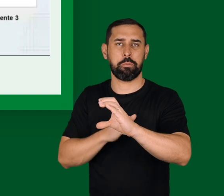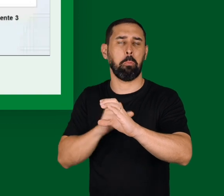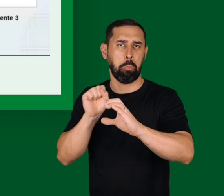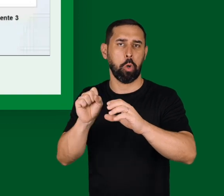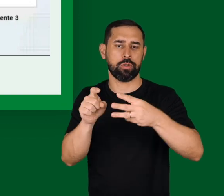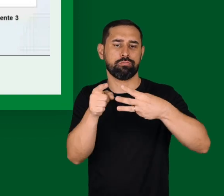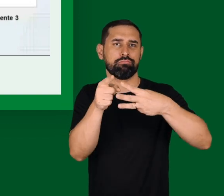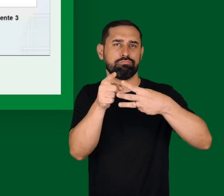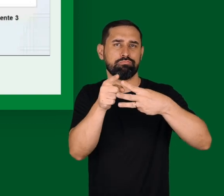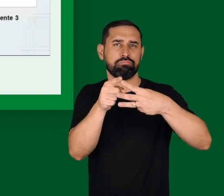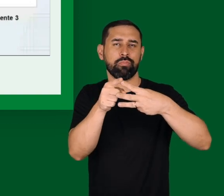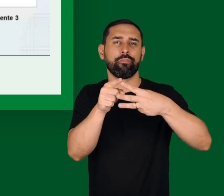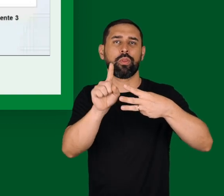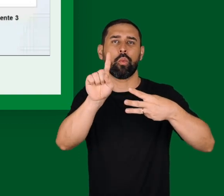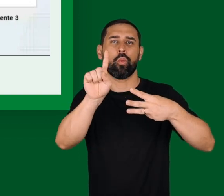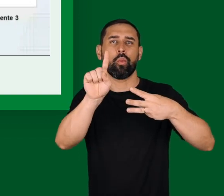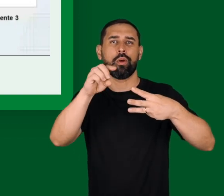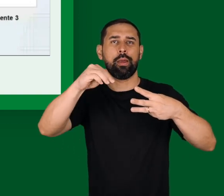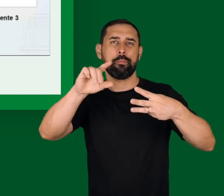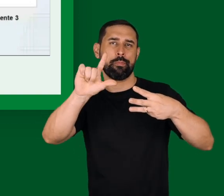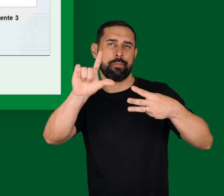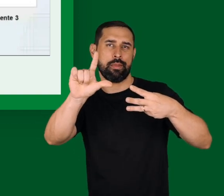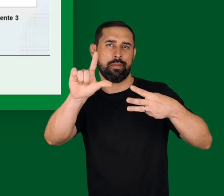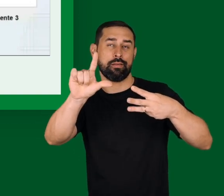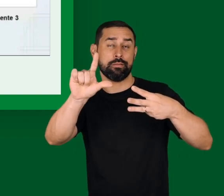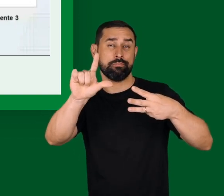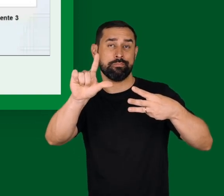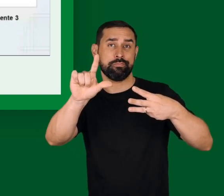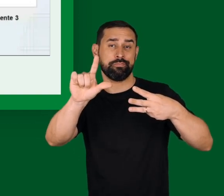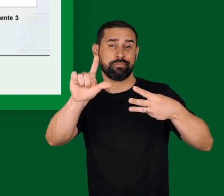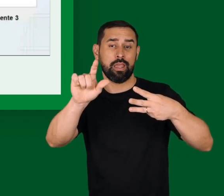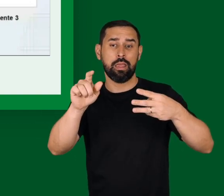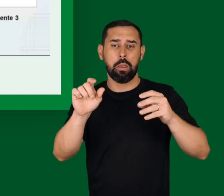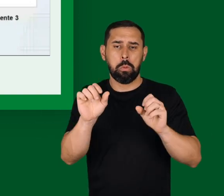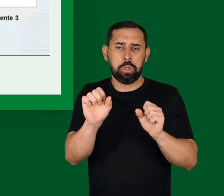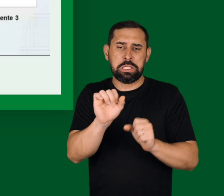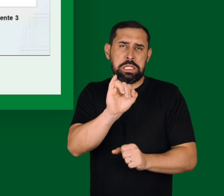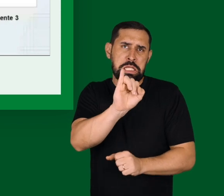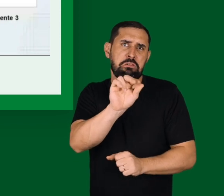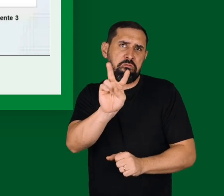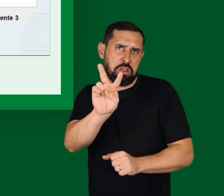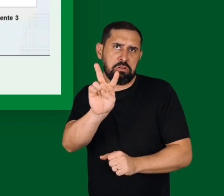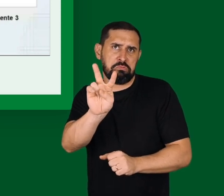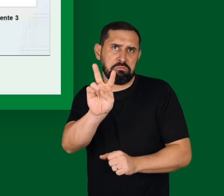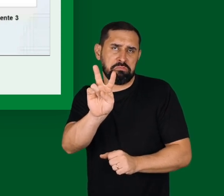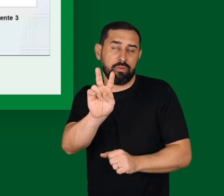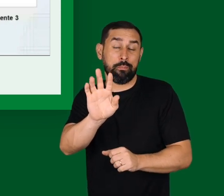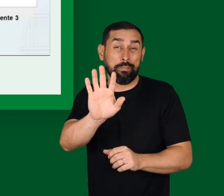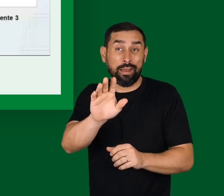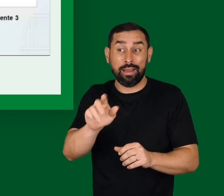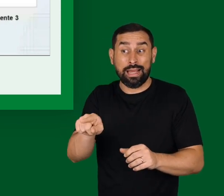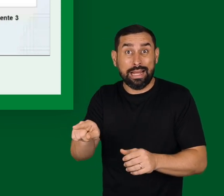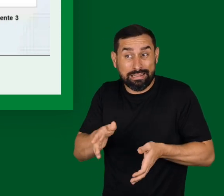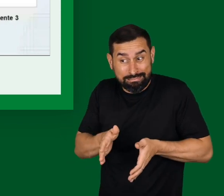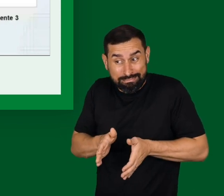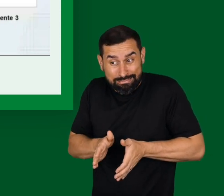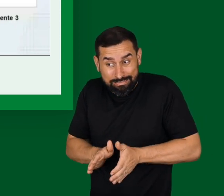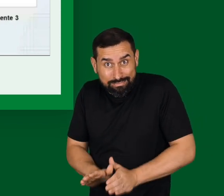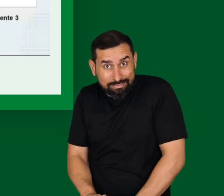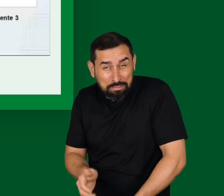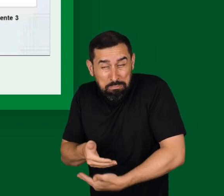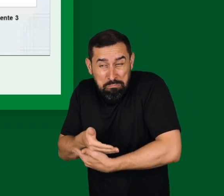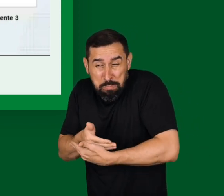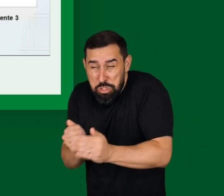A intubação, a gente pode usar o rocurônio da dose de 1 miligrama por quilo endovenosa. Eu, pessoalmente, no